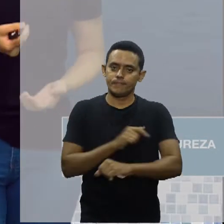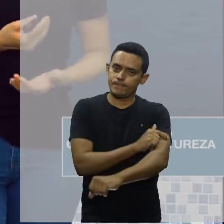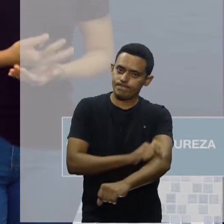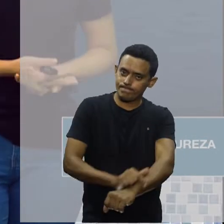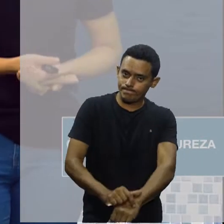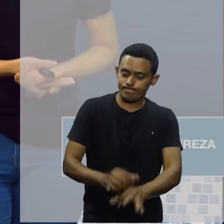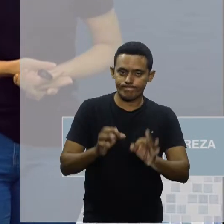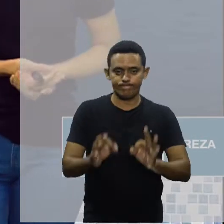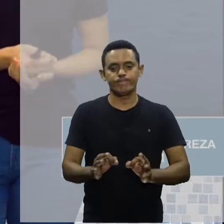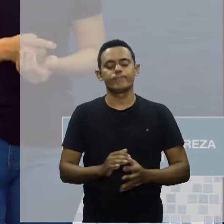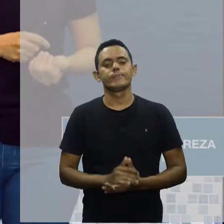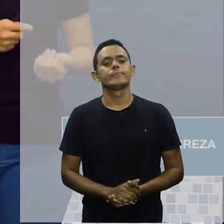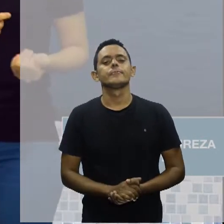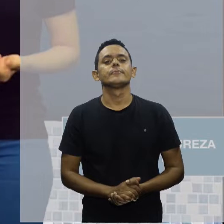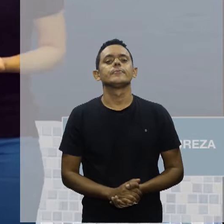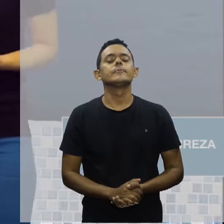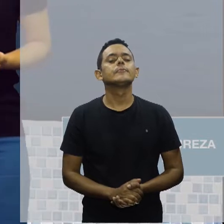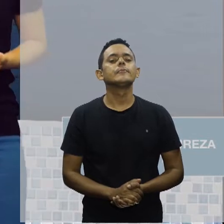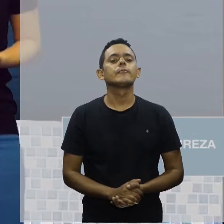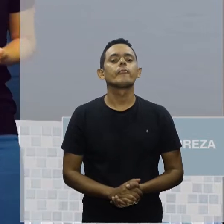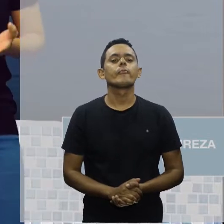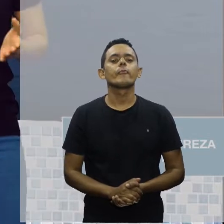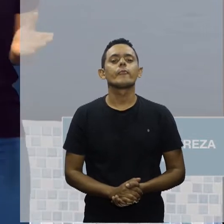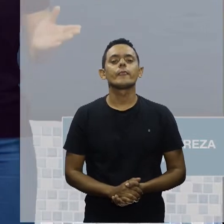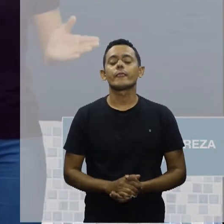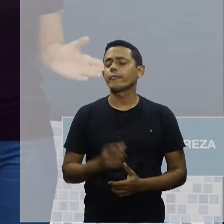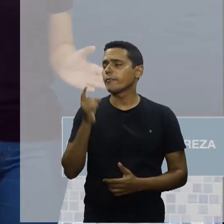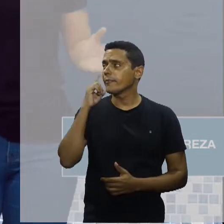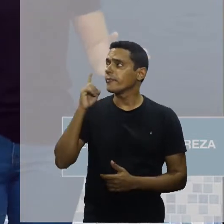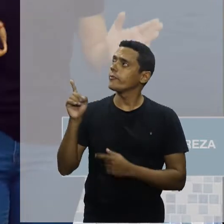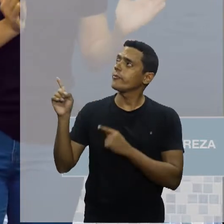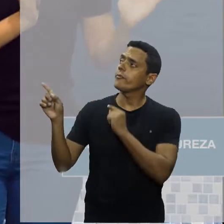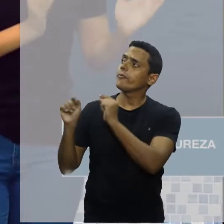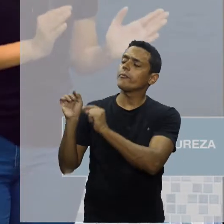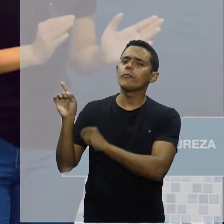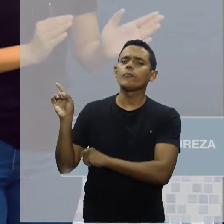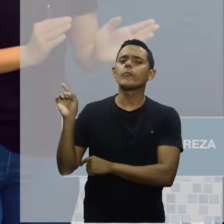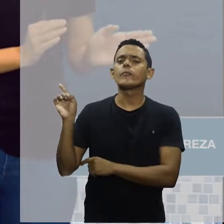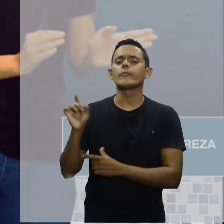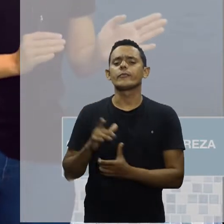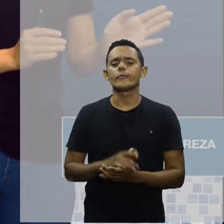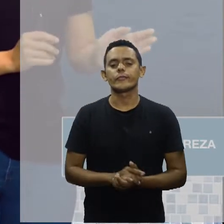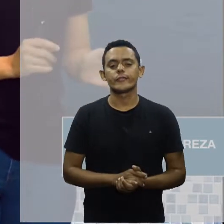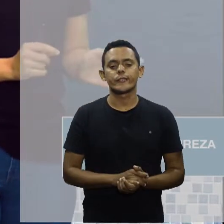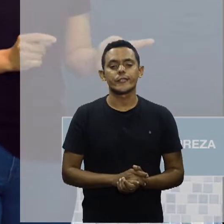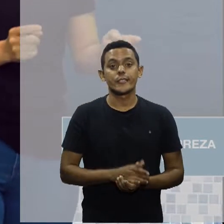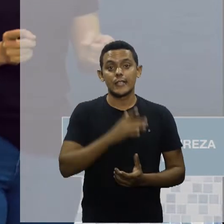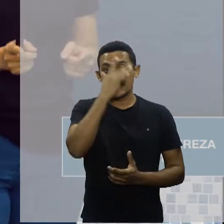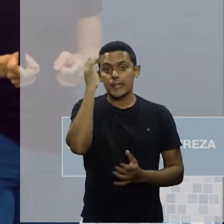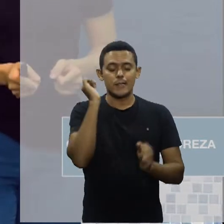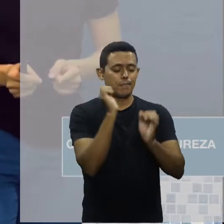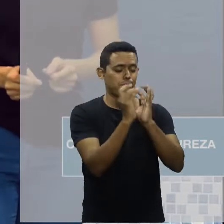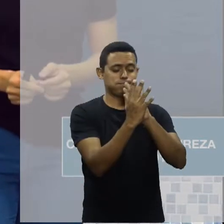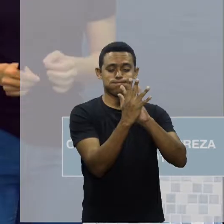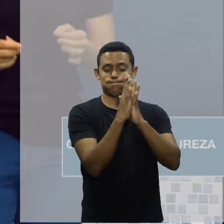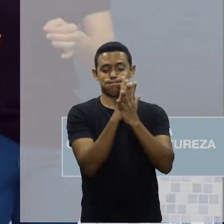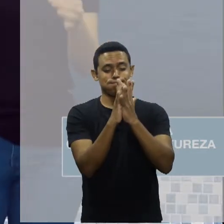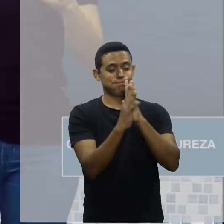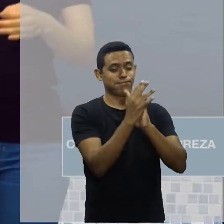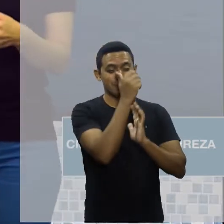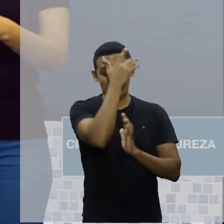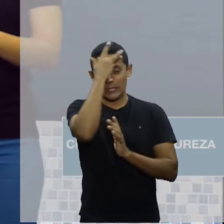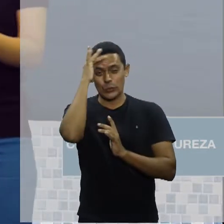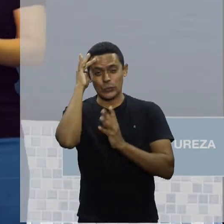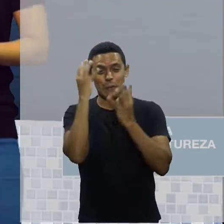No slide seguinte, slide número 9, a gente vê que uma outra medida é evitar aglomerações,